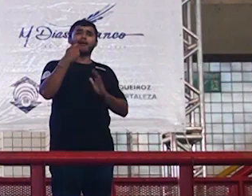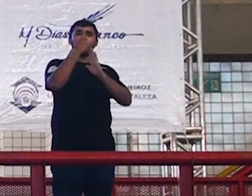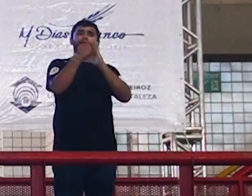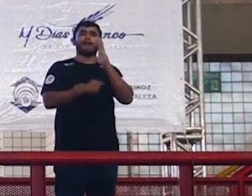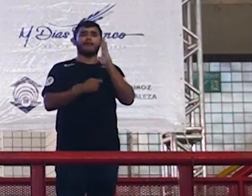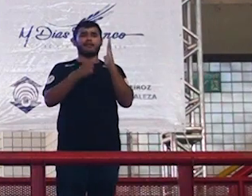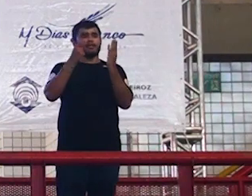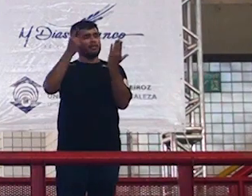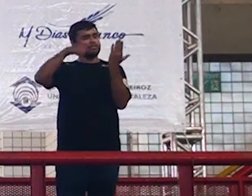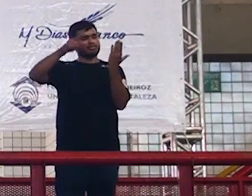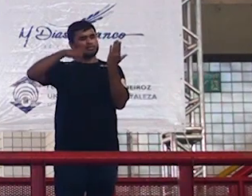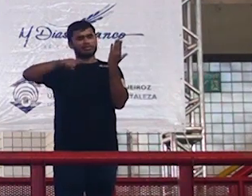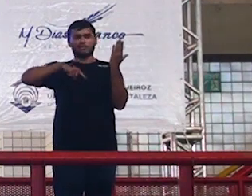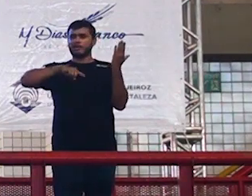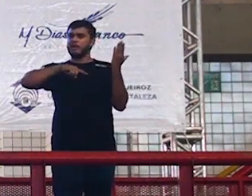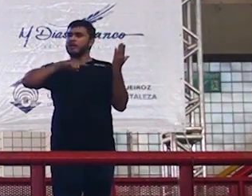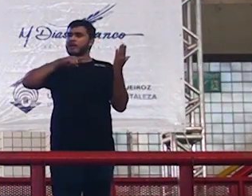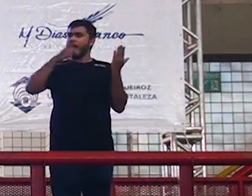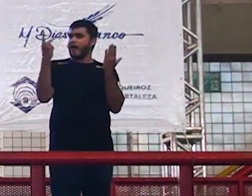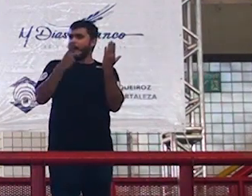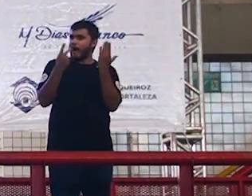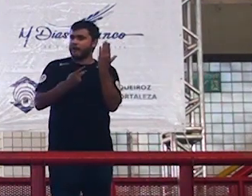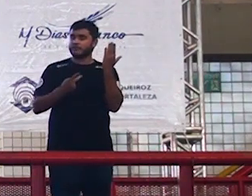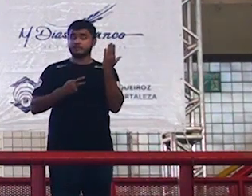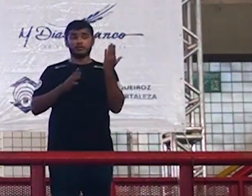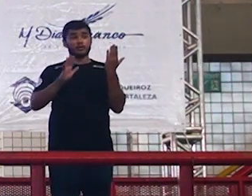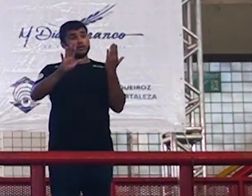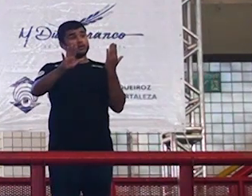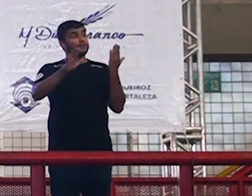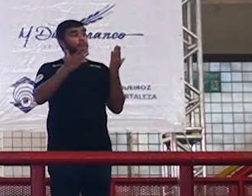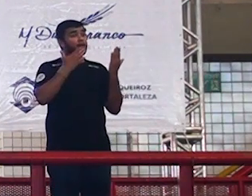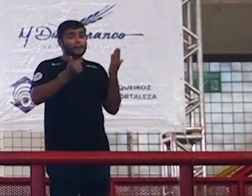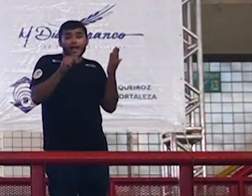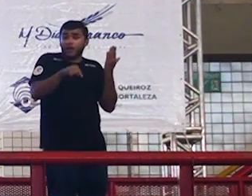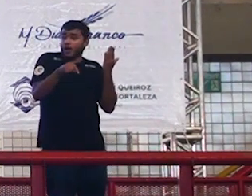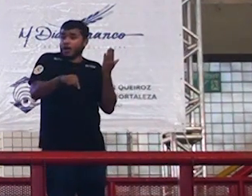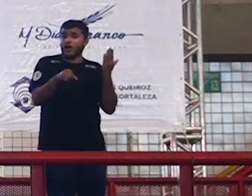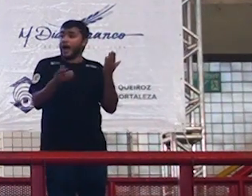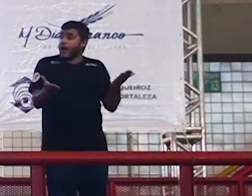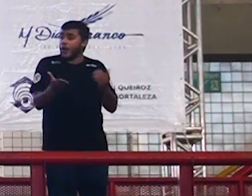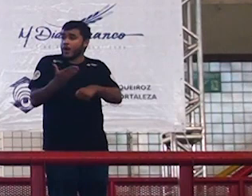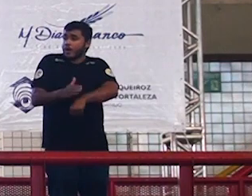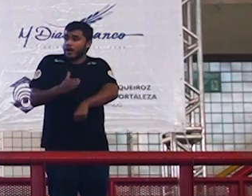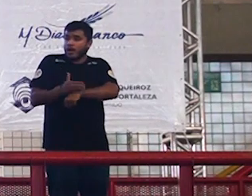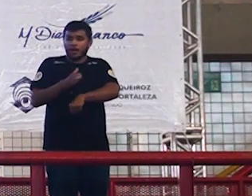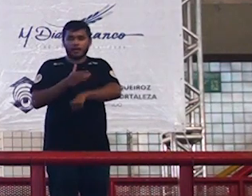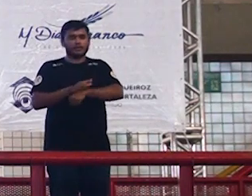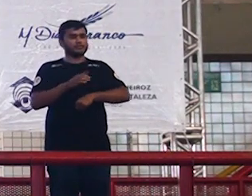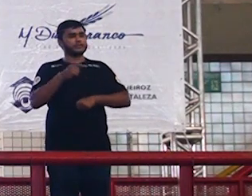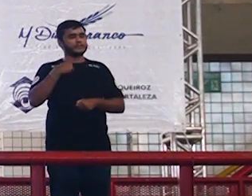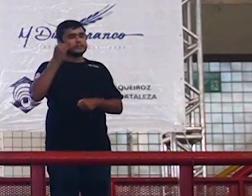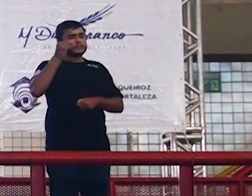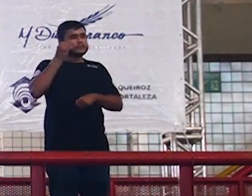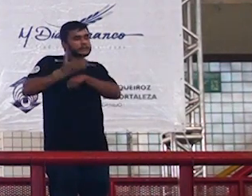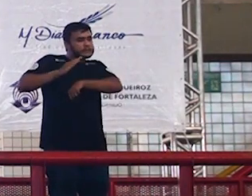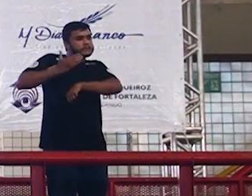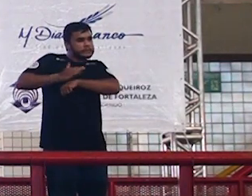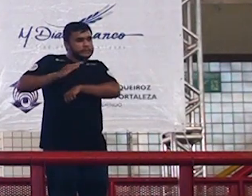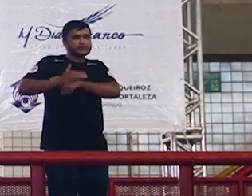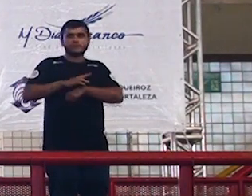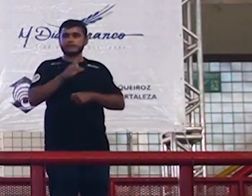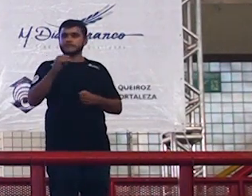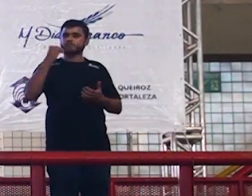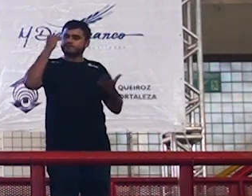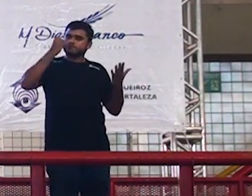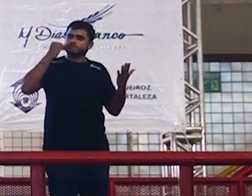voltou toda vermelha, toda arriscada. Antes aqui do que lá. Então valorizem a